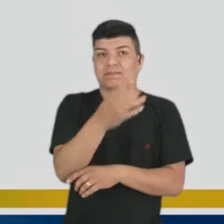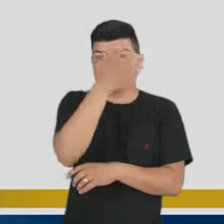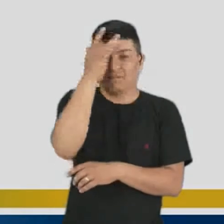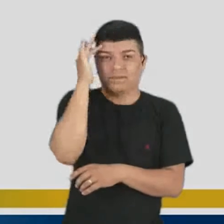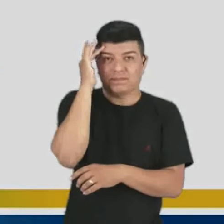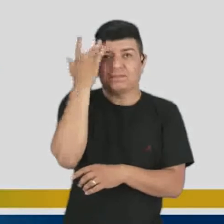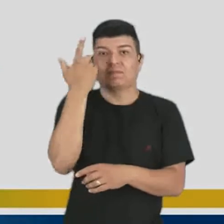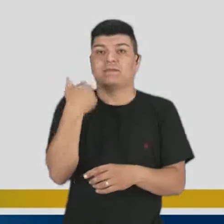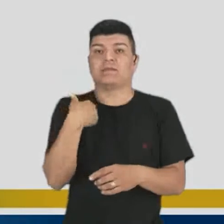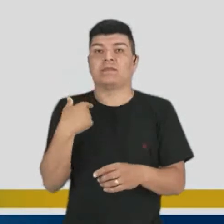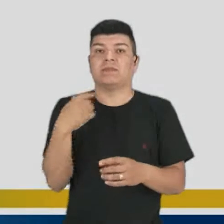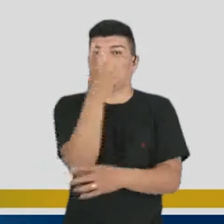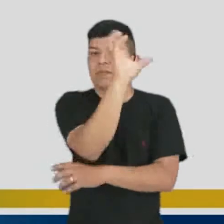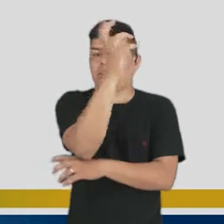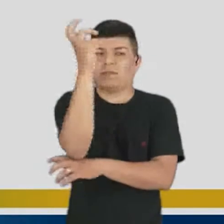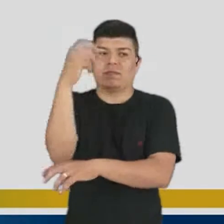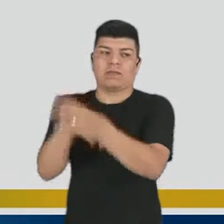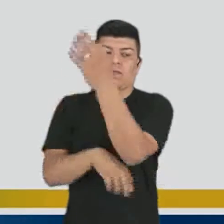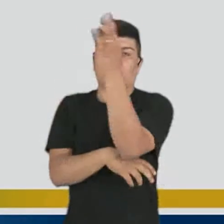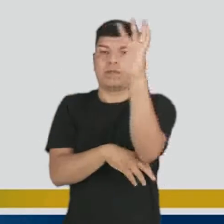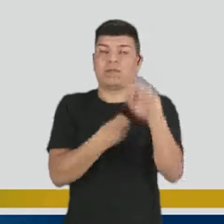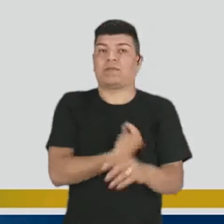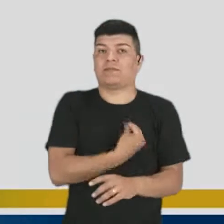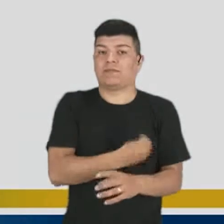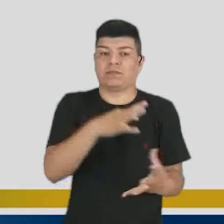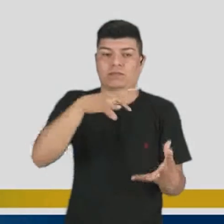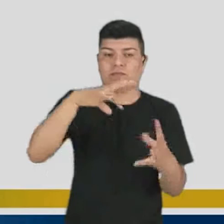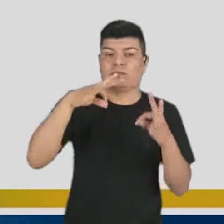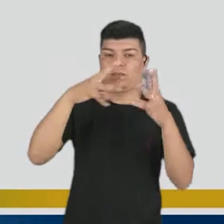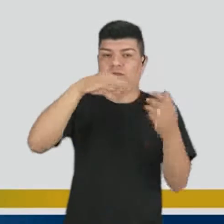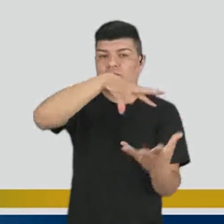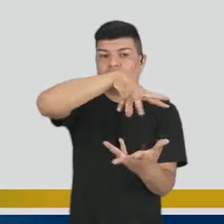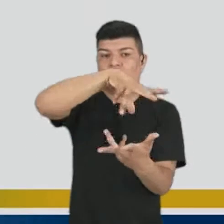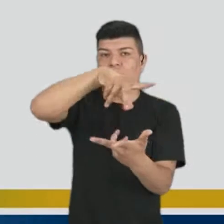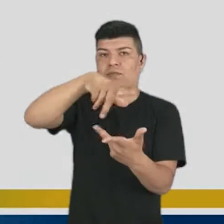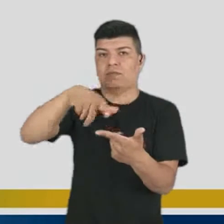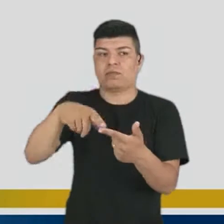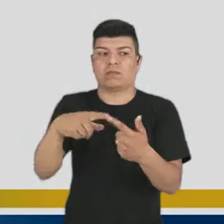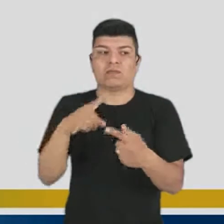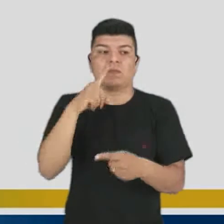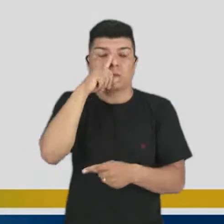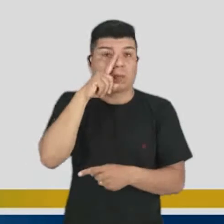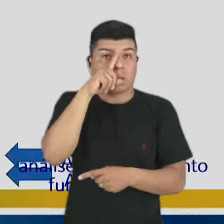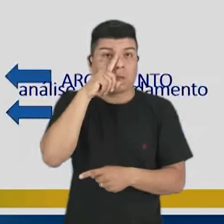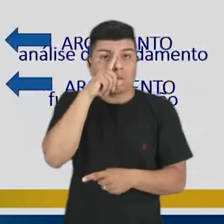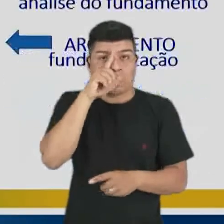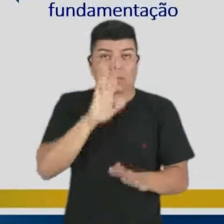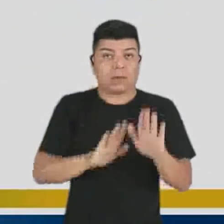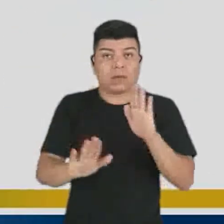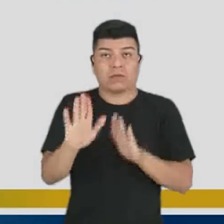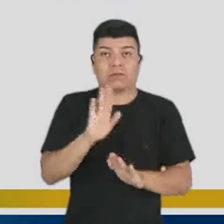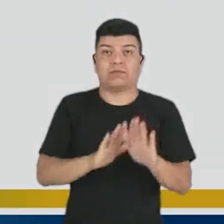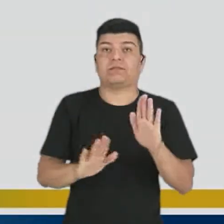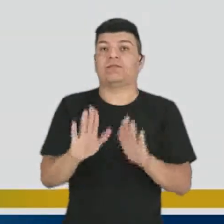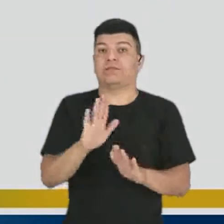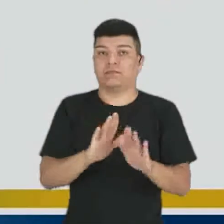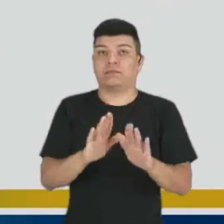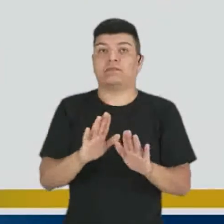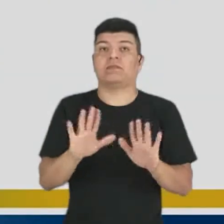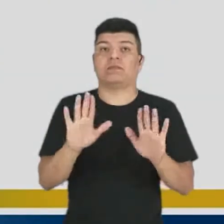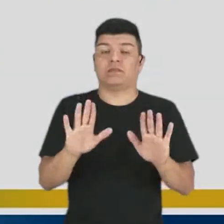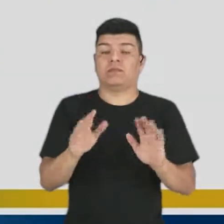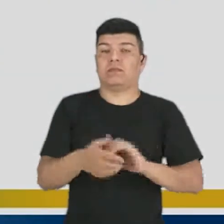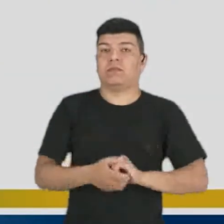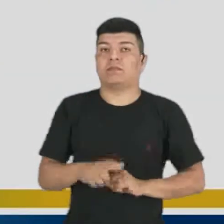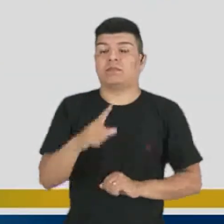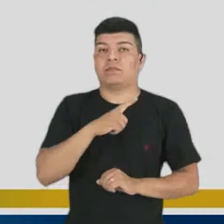os arruíno, diria a natureza. A sobrevivência de toda a humanidade está em perigo, é o momento de sermos lúcidos. Então aqui a